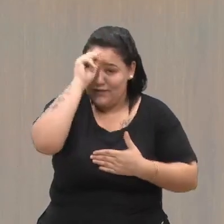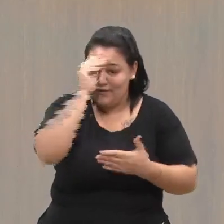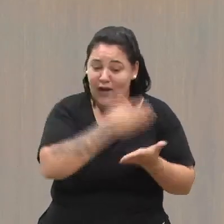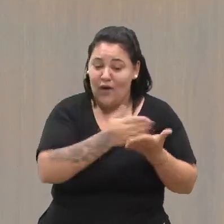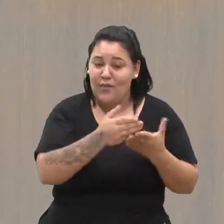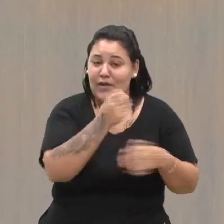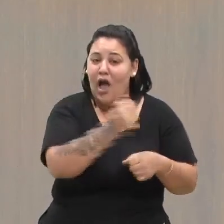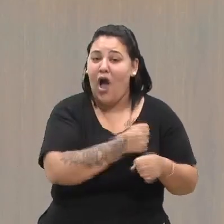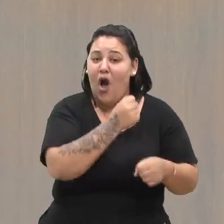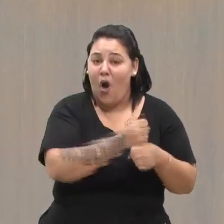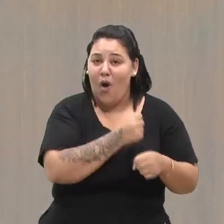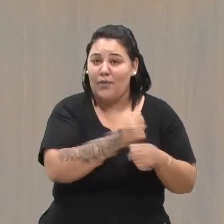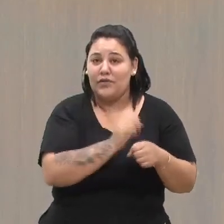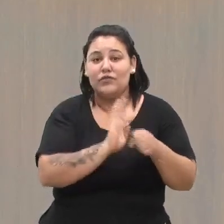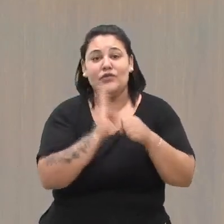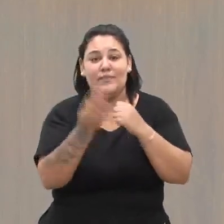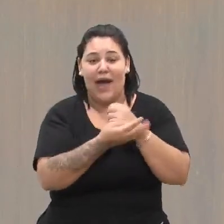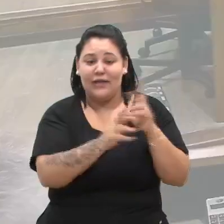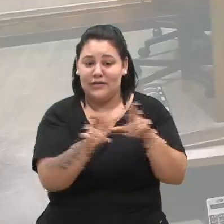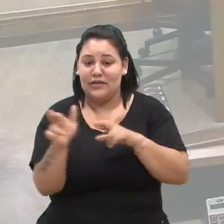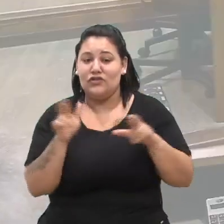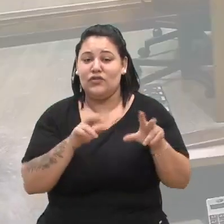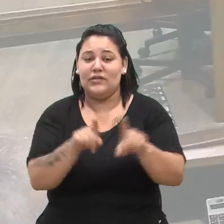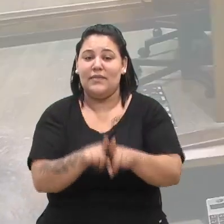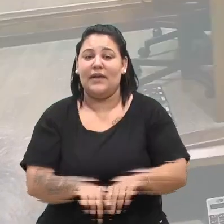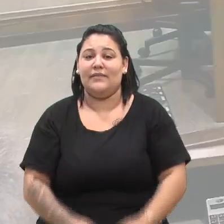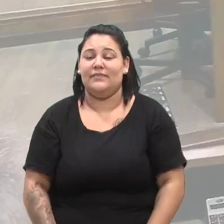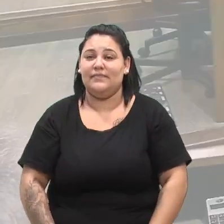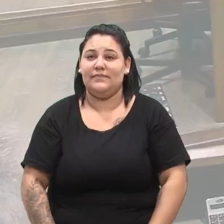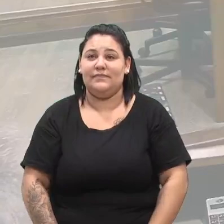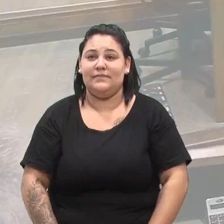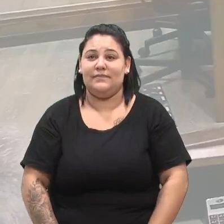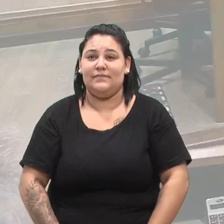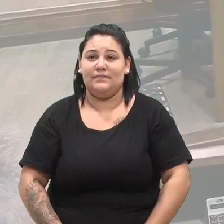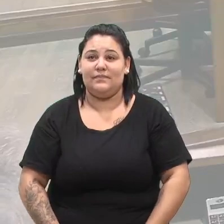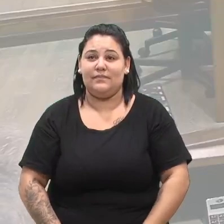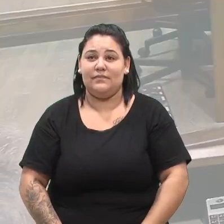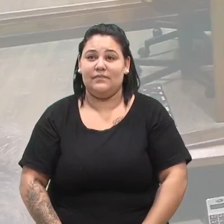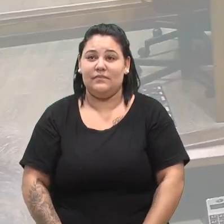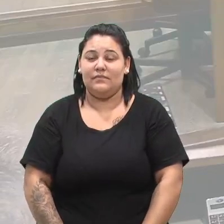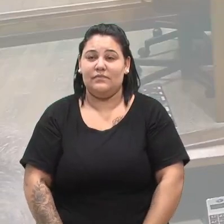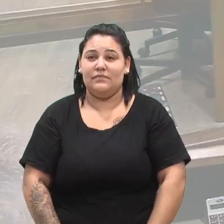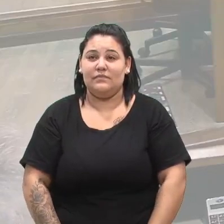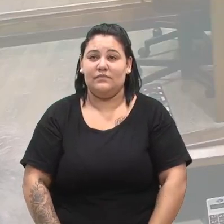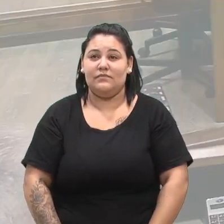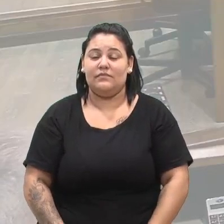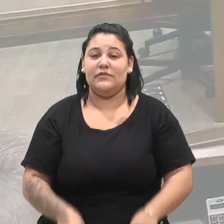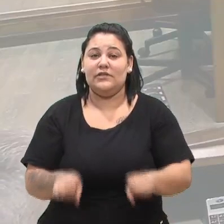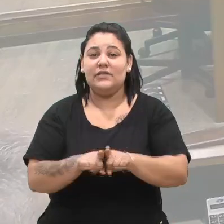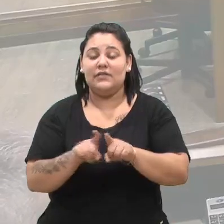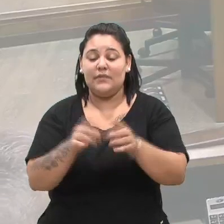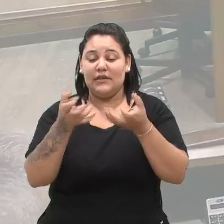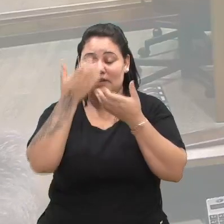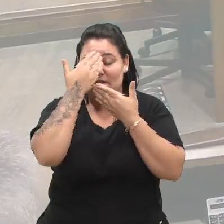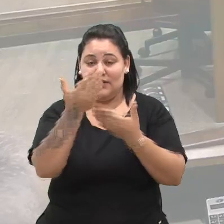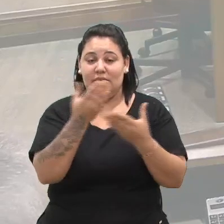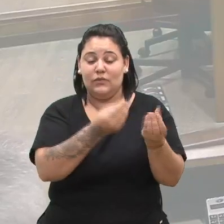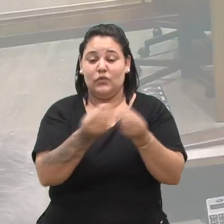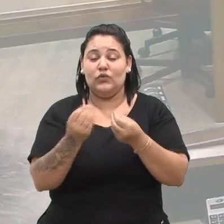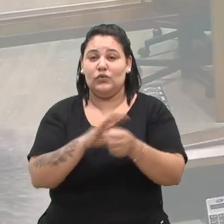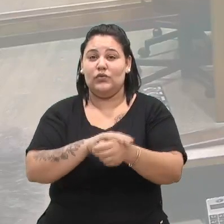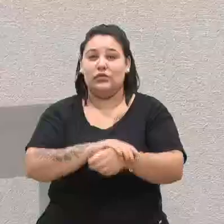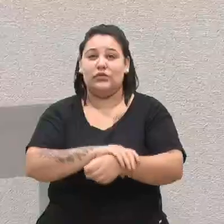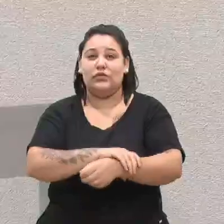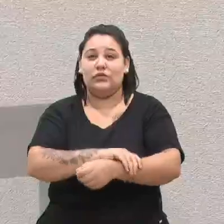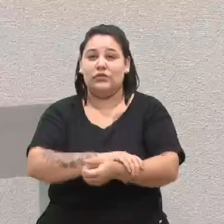obras no Cristo Redentor e região. Obrigado, vereador. Obrigado, colega Rafael. E gostaria de agradecer muito,